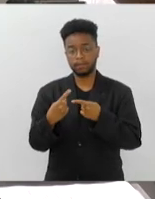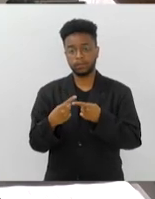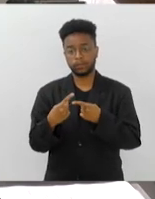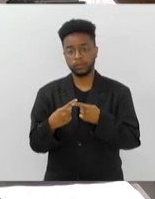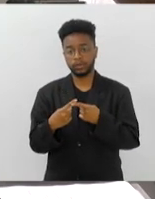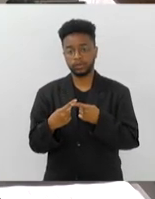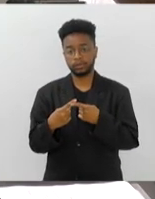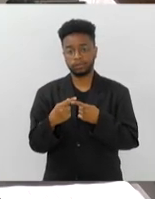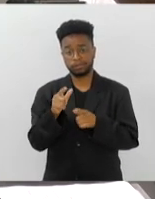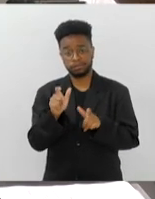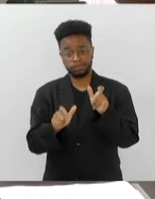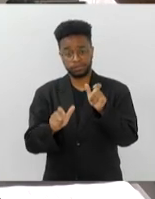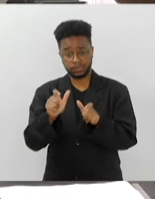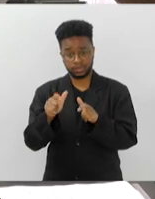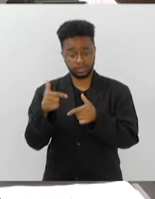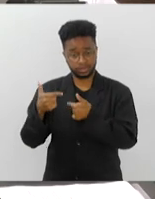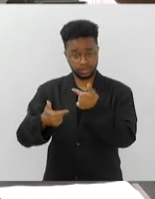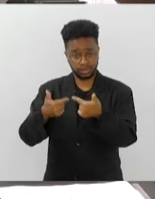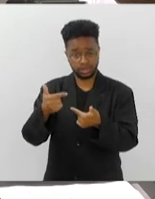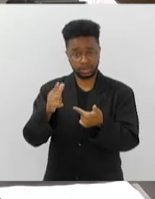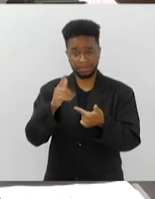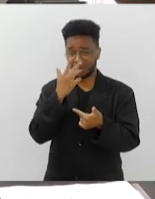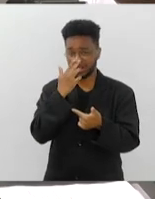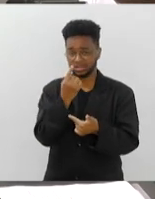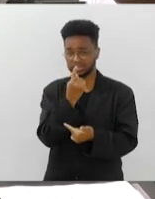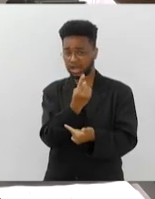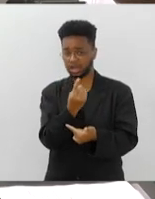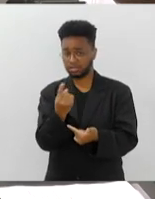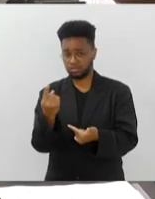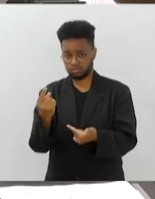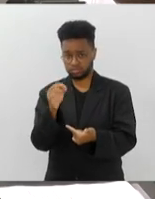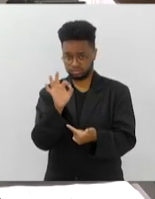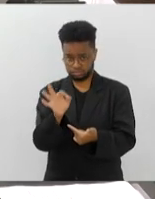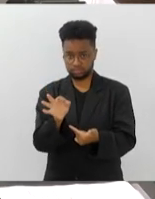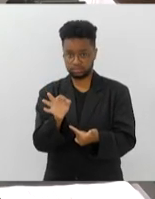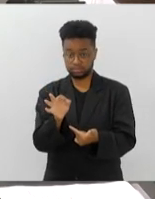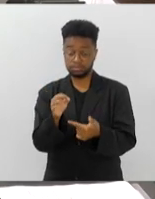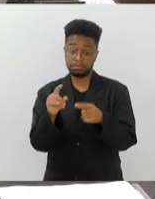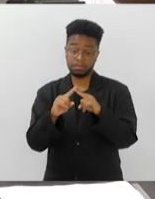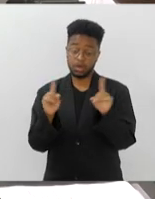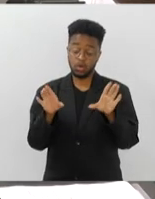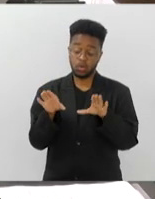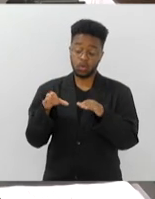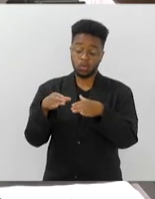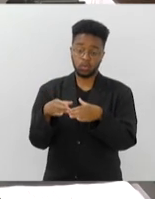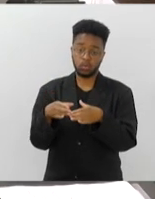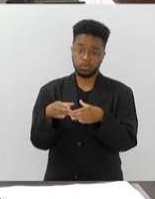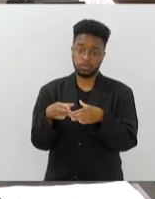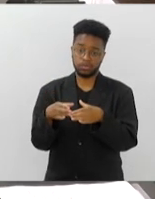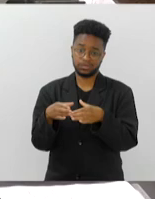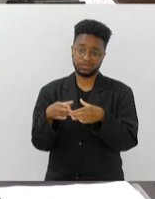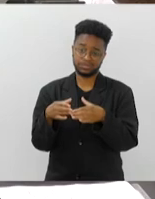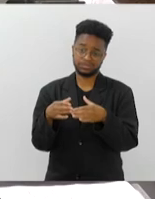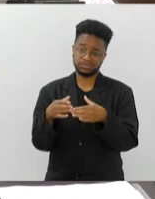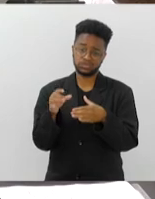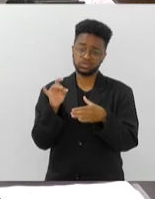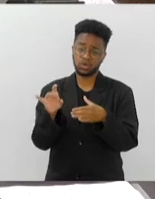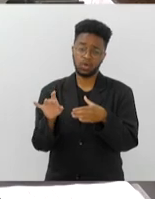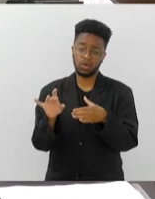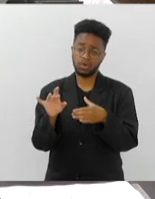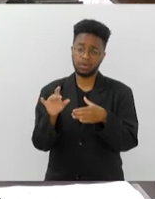os trabalhadores são individualiza. Isso. E a categoria... Não, é uma questão